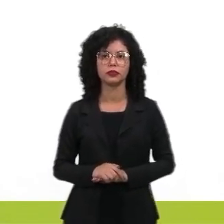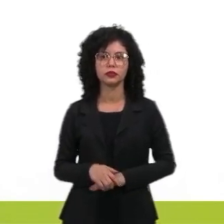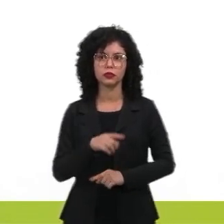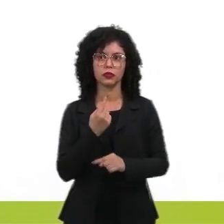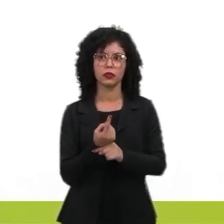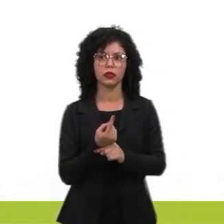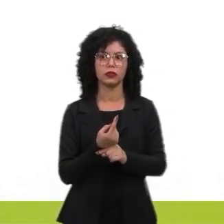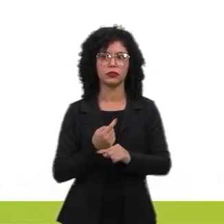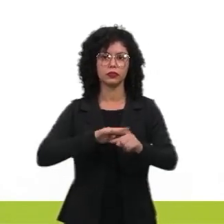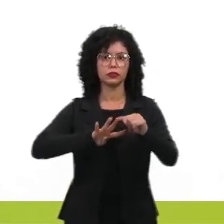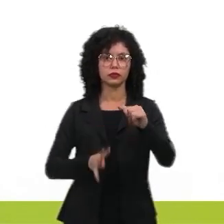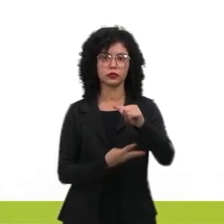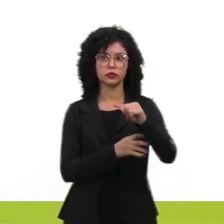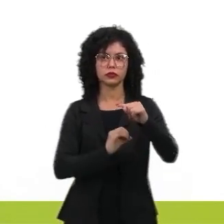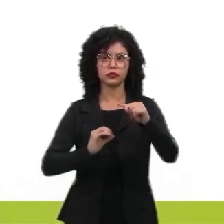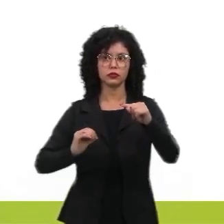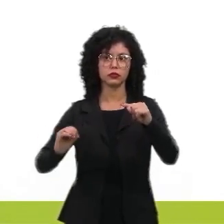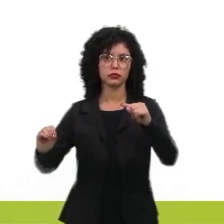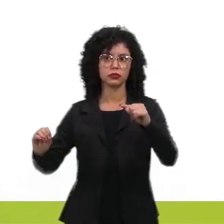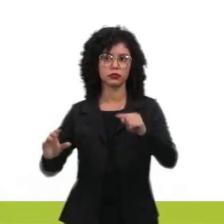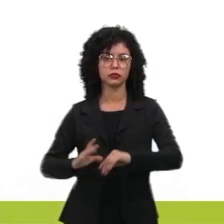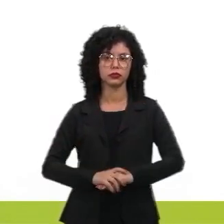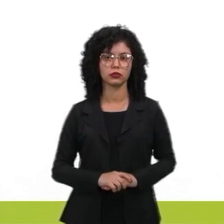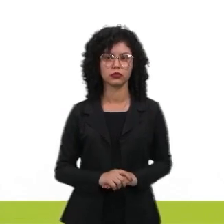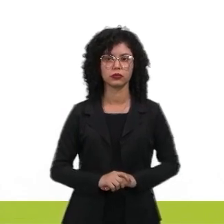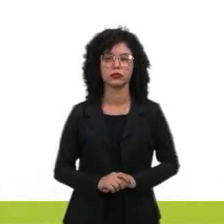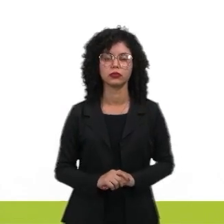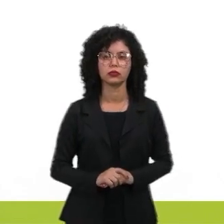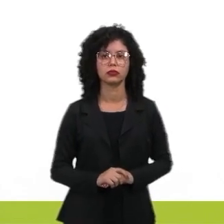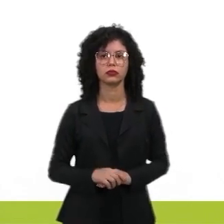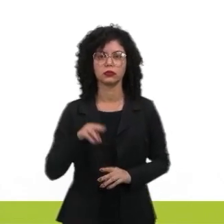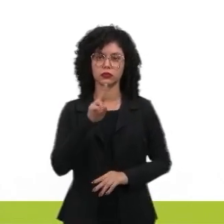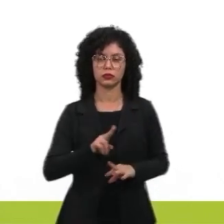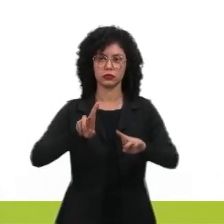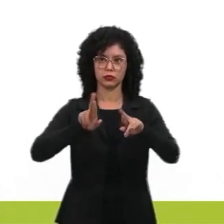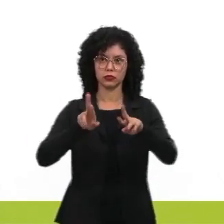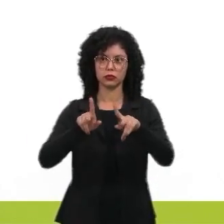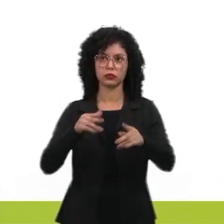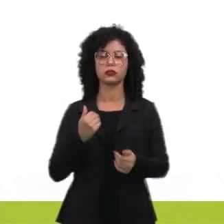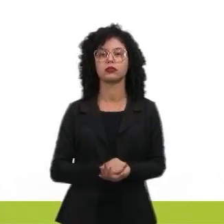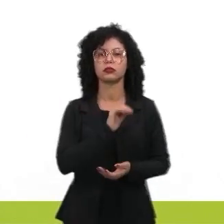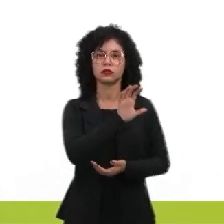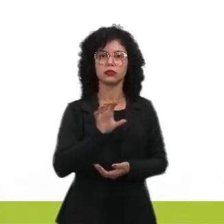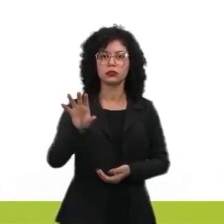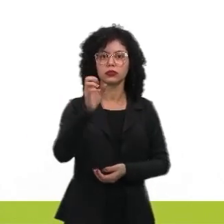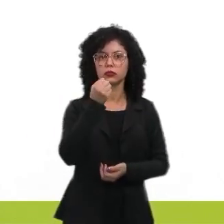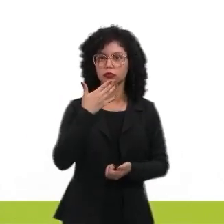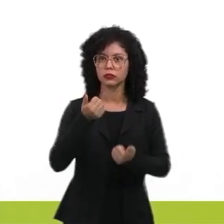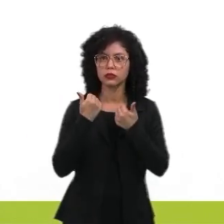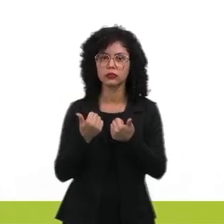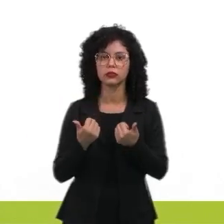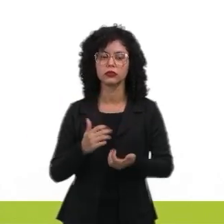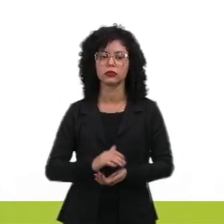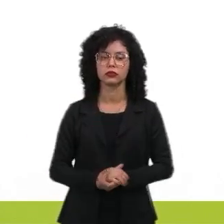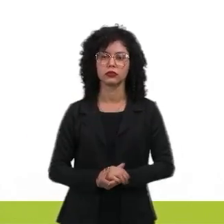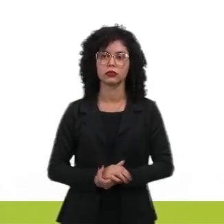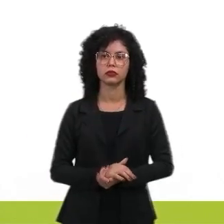para 4 milhões, você pode treinar em casa usando escalas diferentes, né? Pode olhar um mapinha, tá bom? E fazer esse cálculo